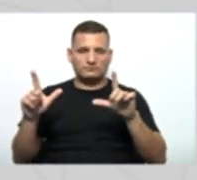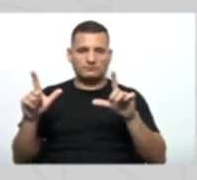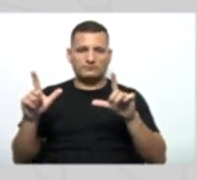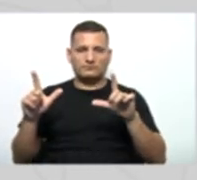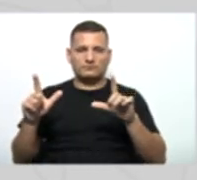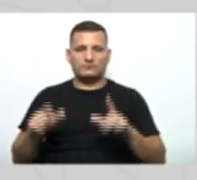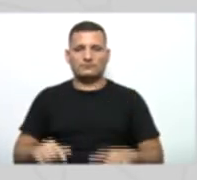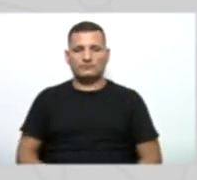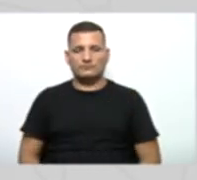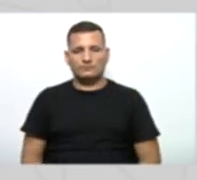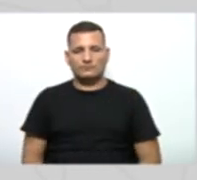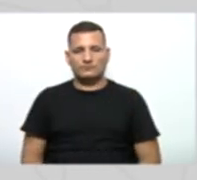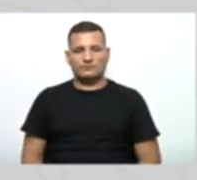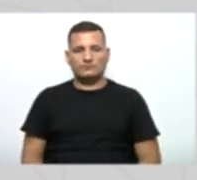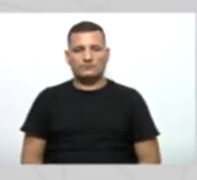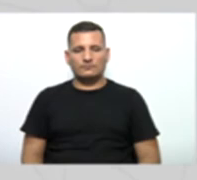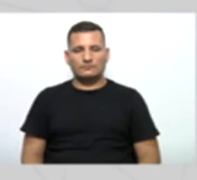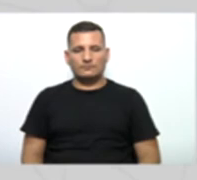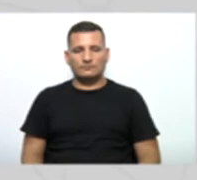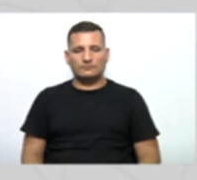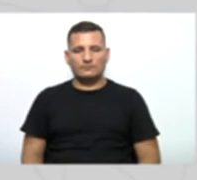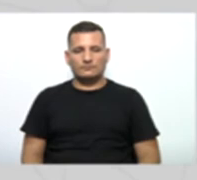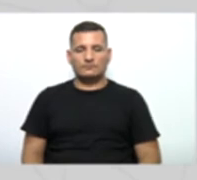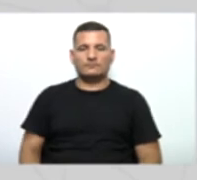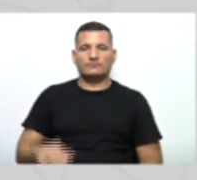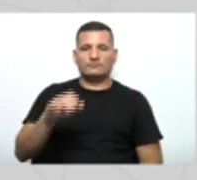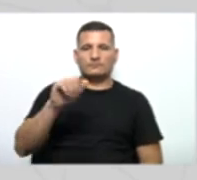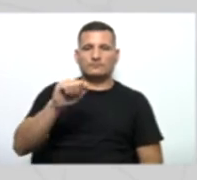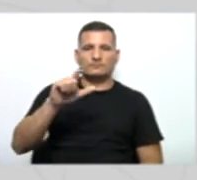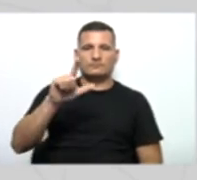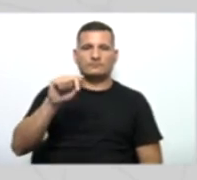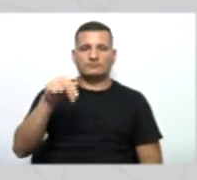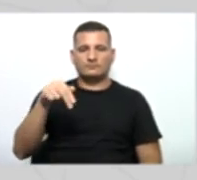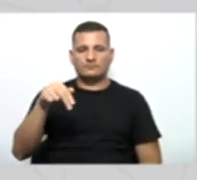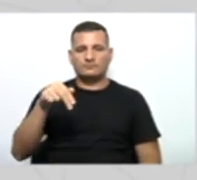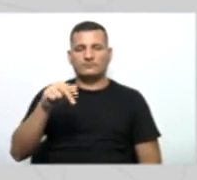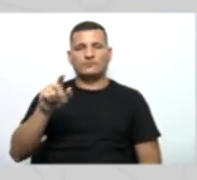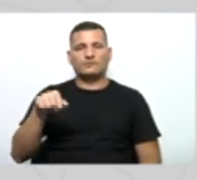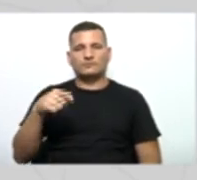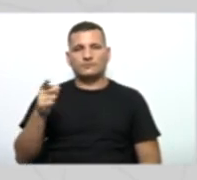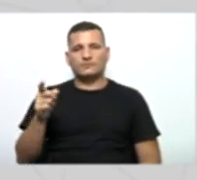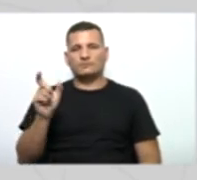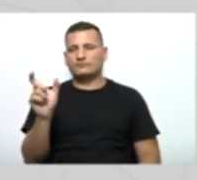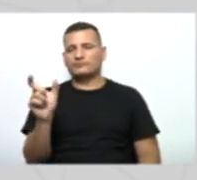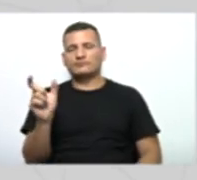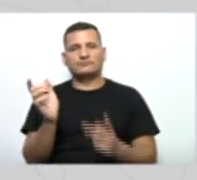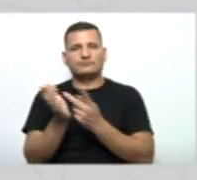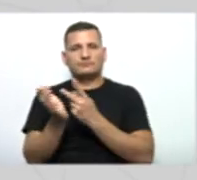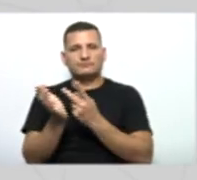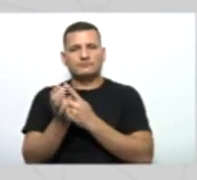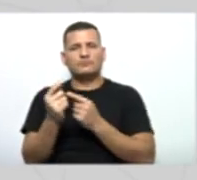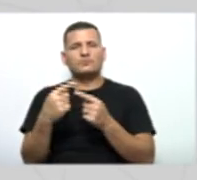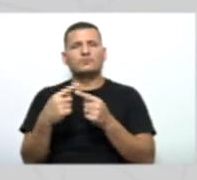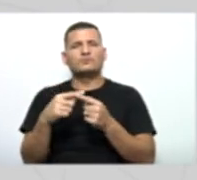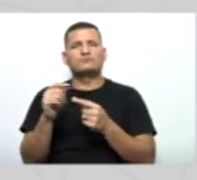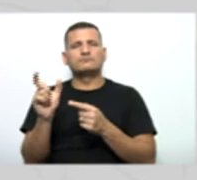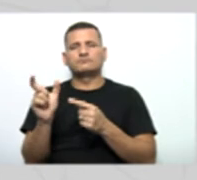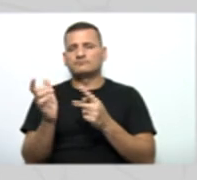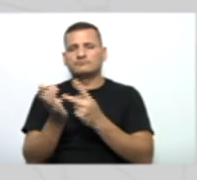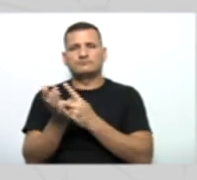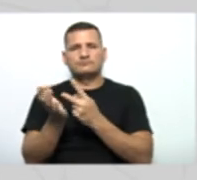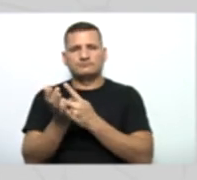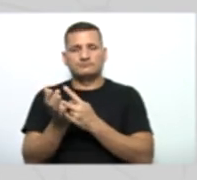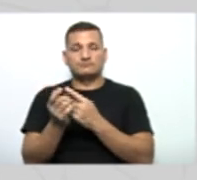maneira, ele vai aparecer lá o Alan na tela e logo em seguida vai aparecer um erro. Por que que vai aparecer esse erro, professor?